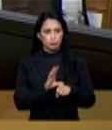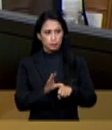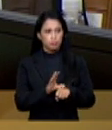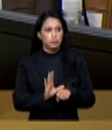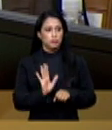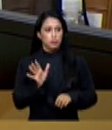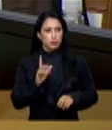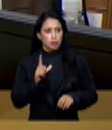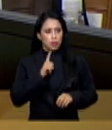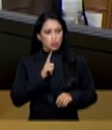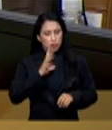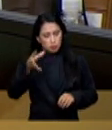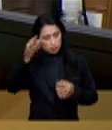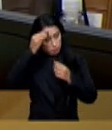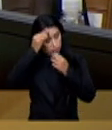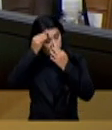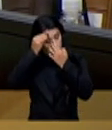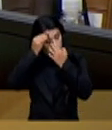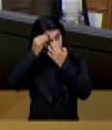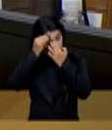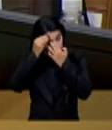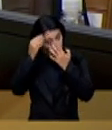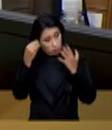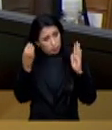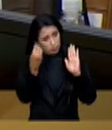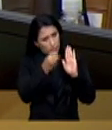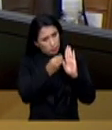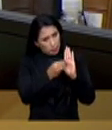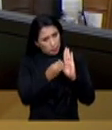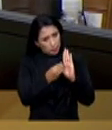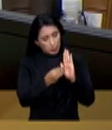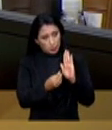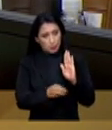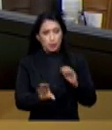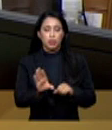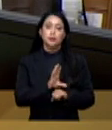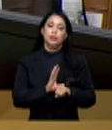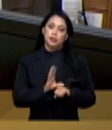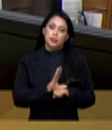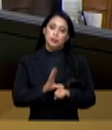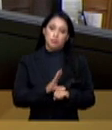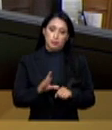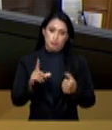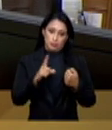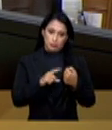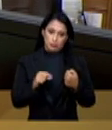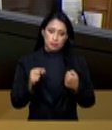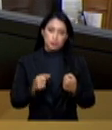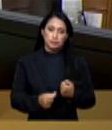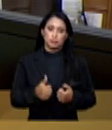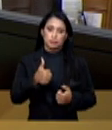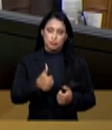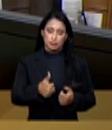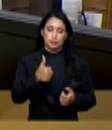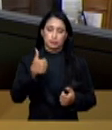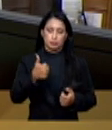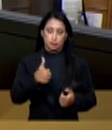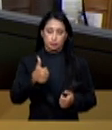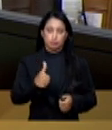previstos e a luz desses dispositivos que acabo de mencionar da Constituição primeiro